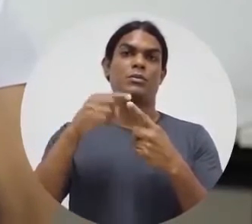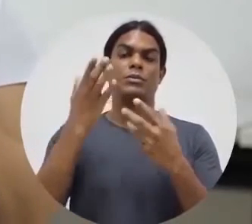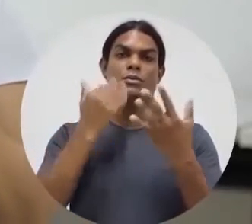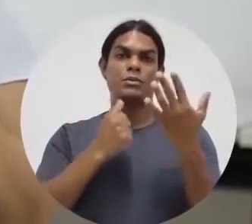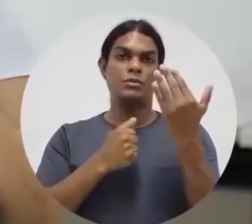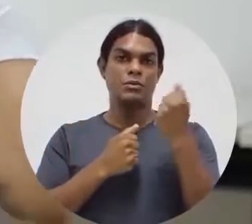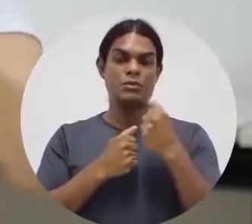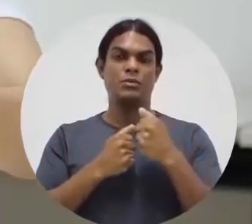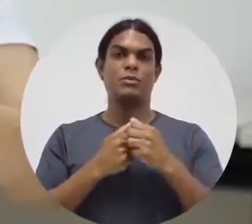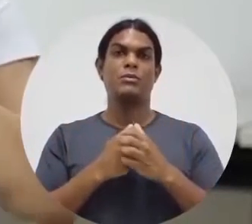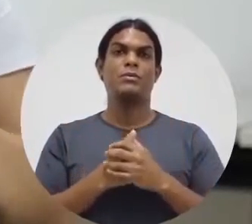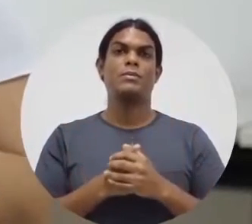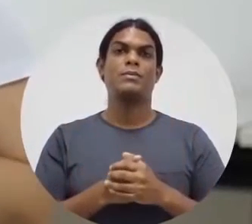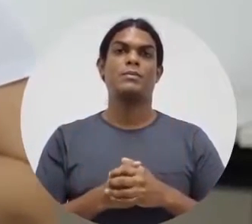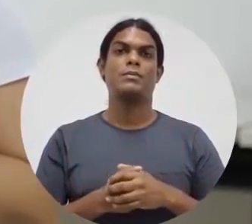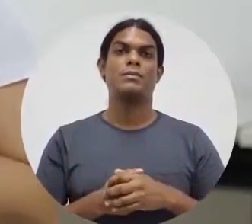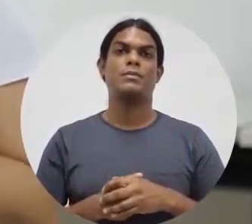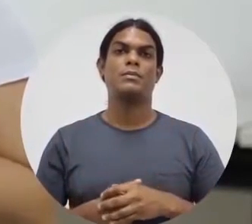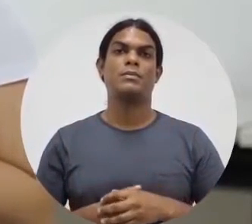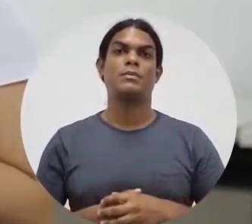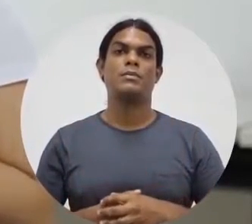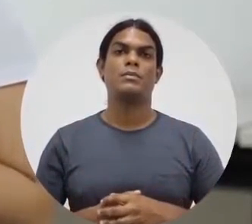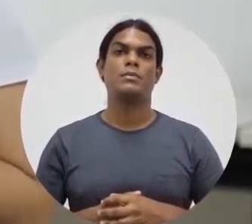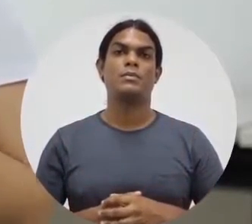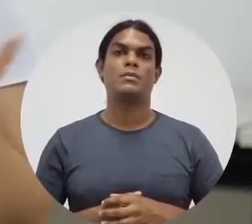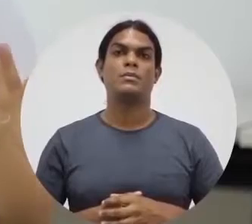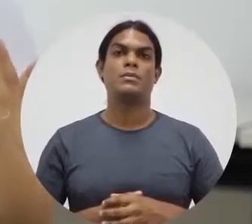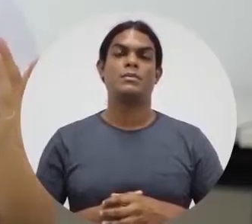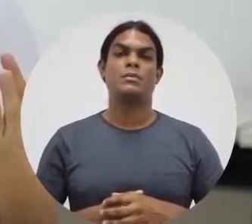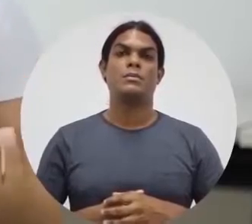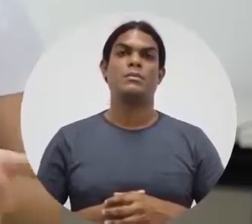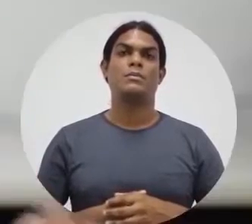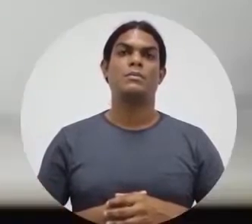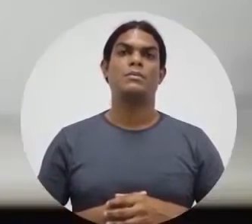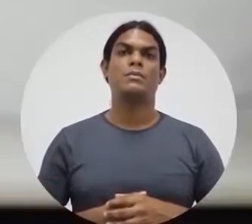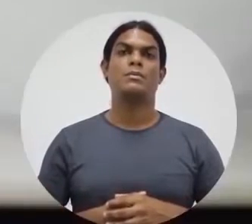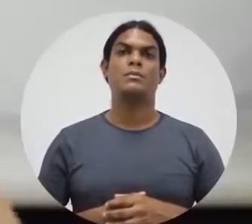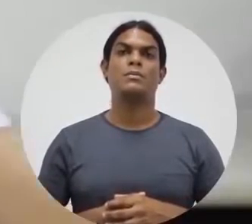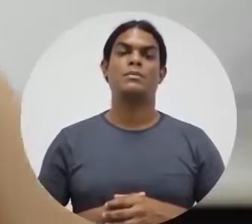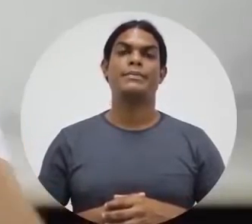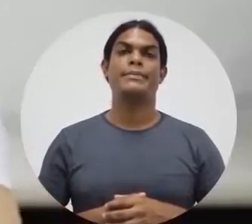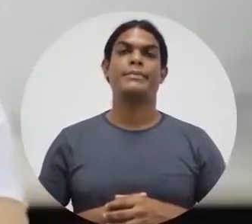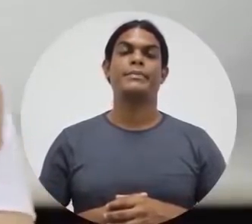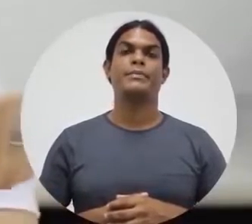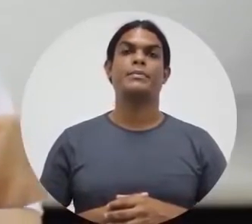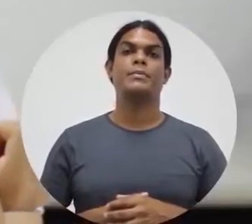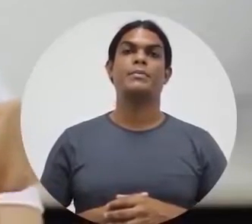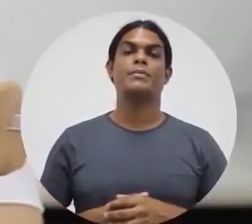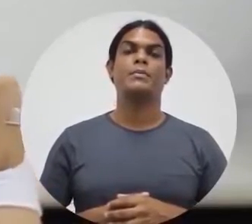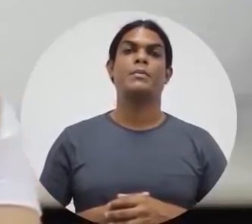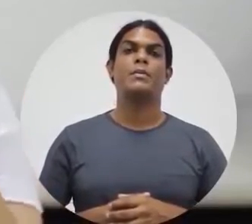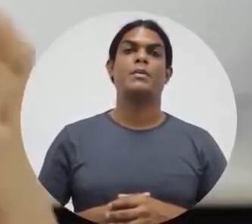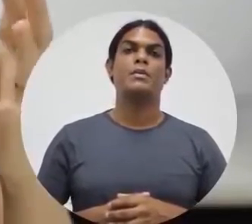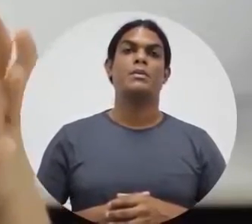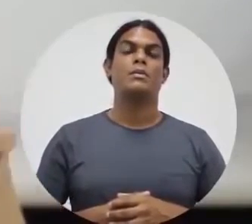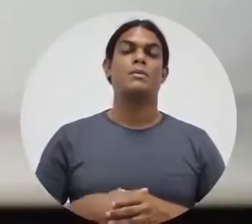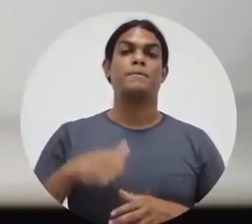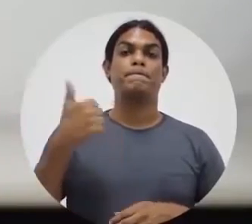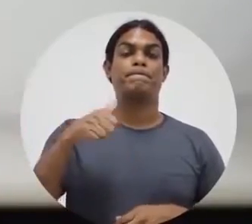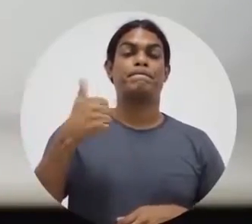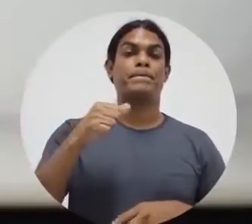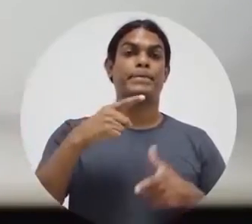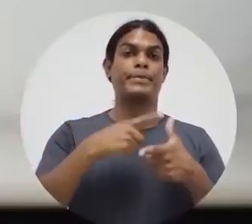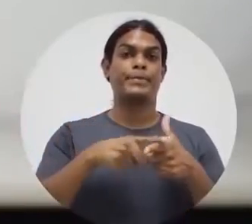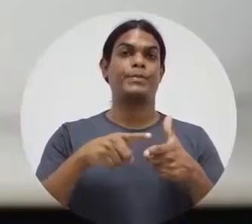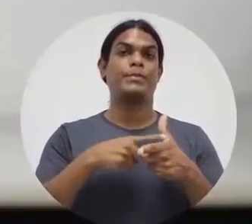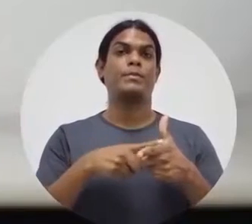de comer, de ter uma refeição. E aí, primeiro problema da McDonald's, quando ela